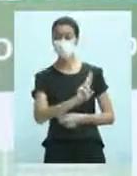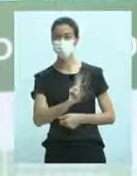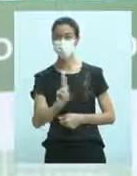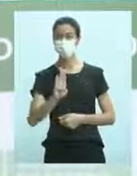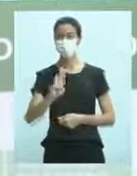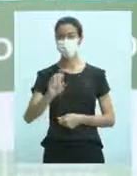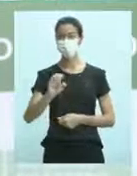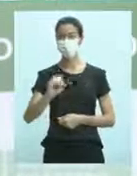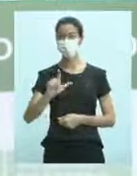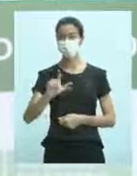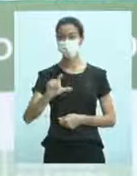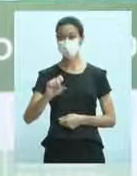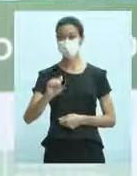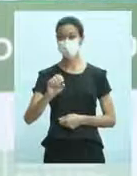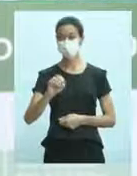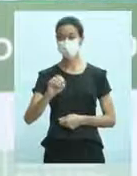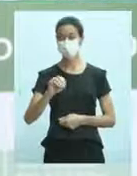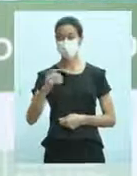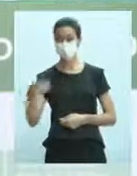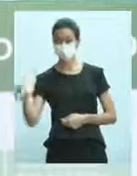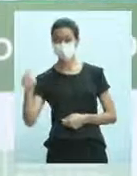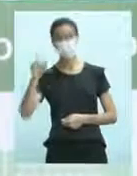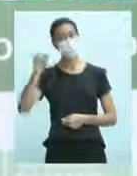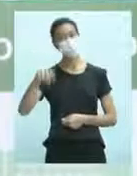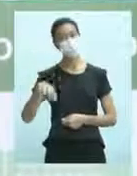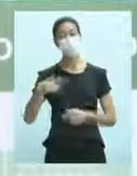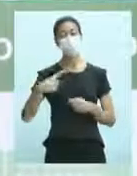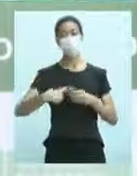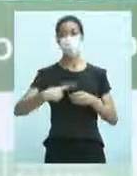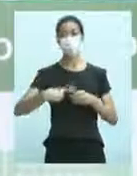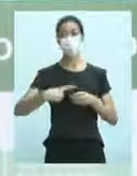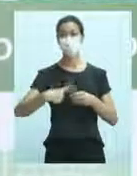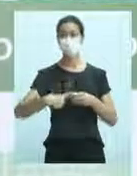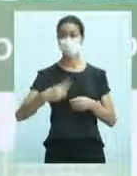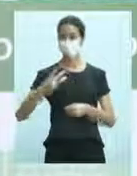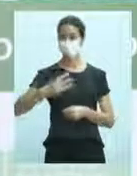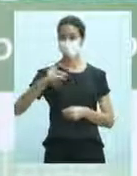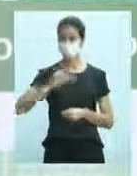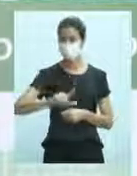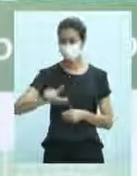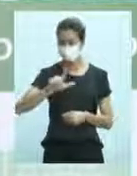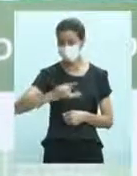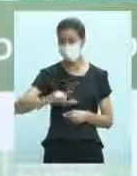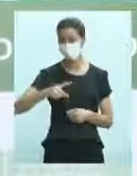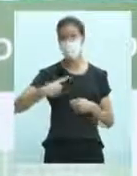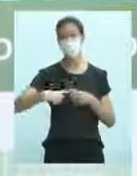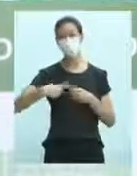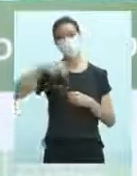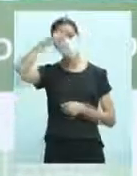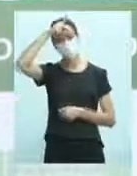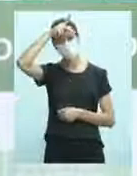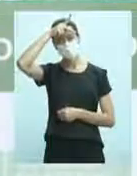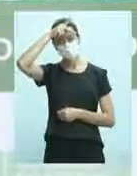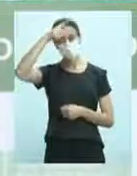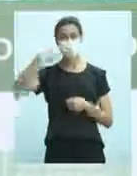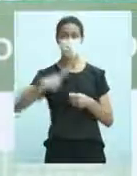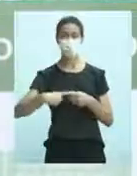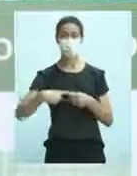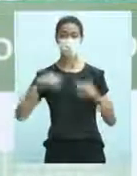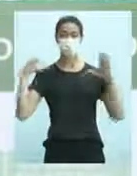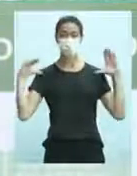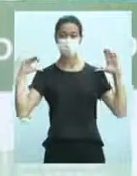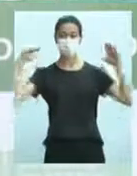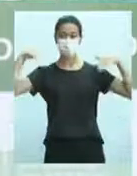dá em três lagoas paranaíba e costa rica e tão logo a gente defina os